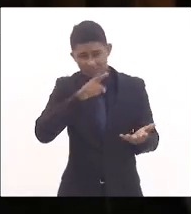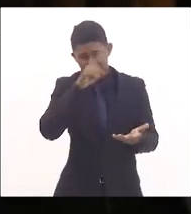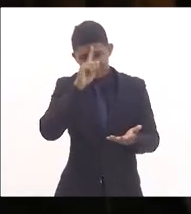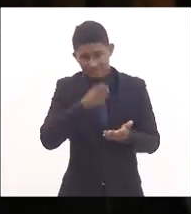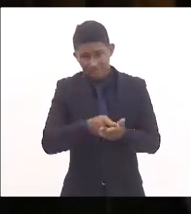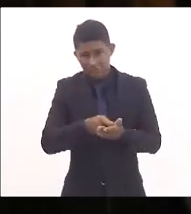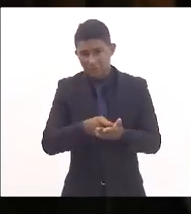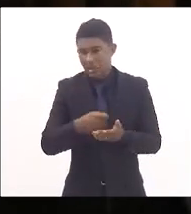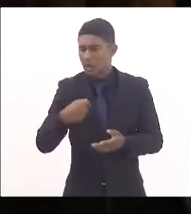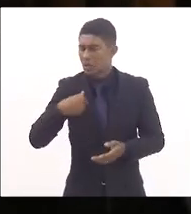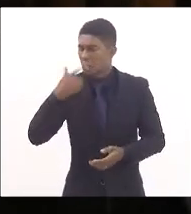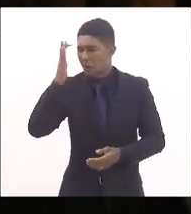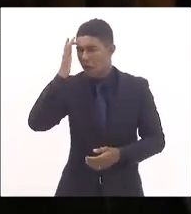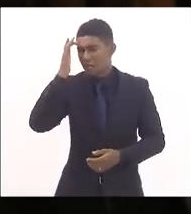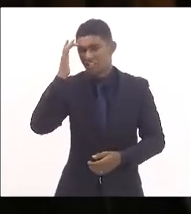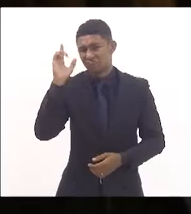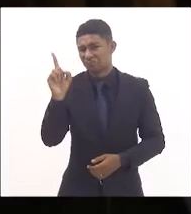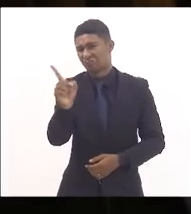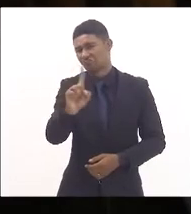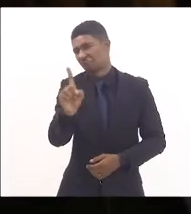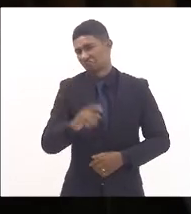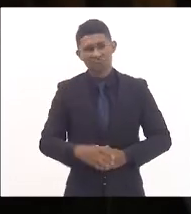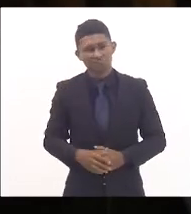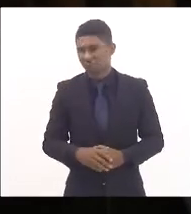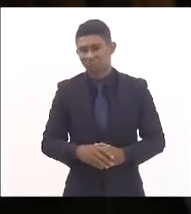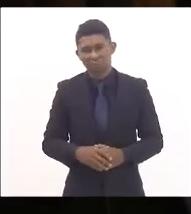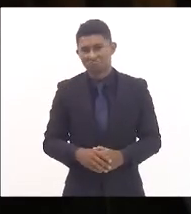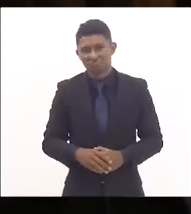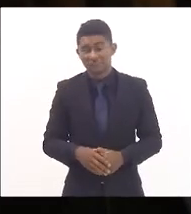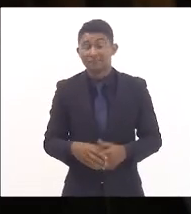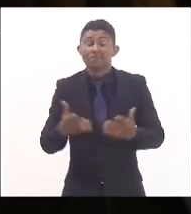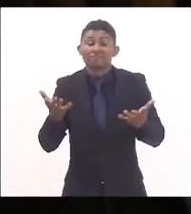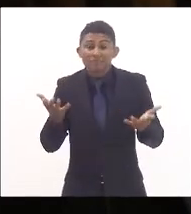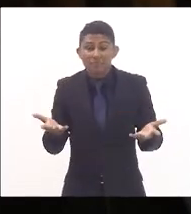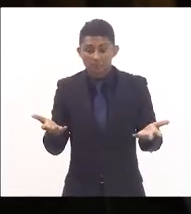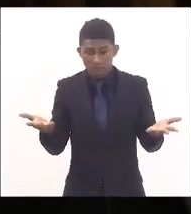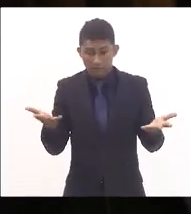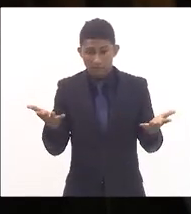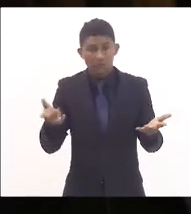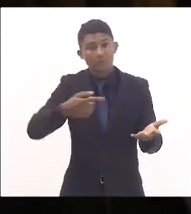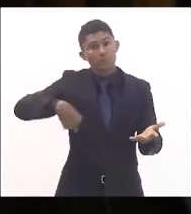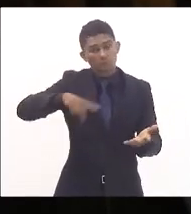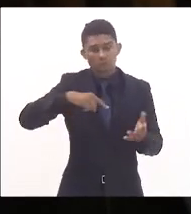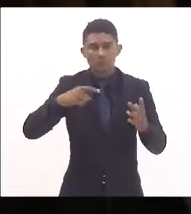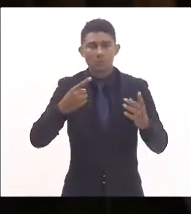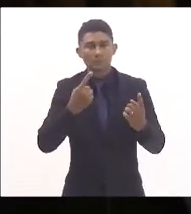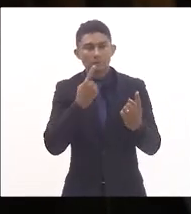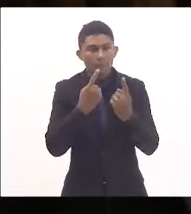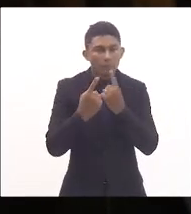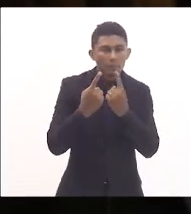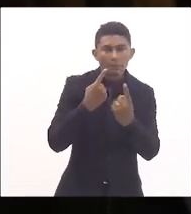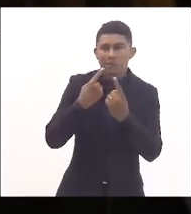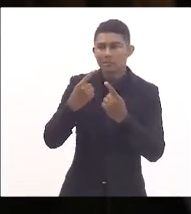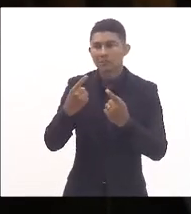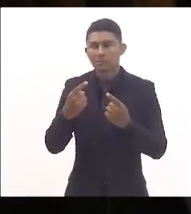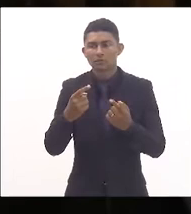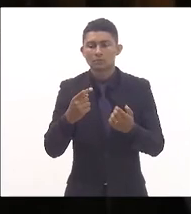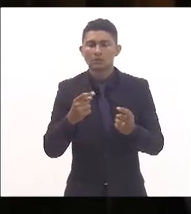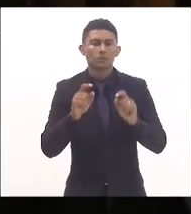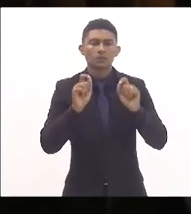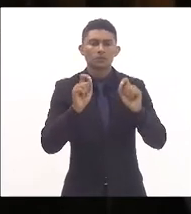não. Porque, na verdade, o que se está discutindo aqui é fazer um